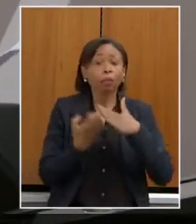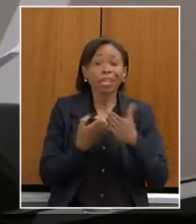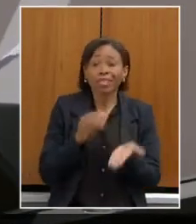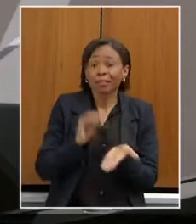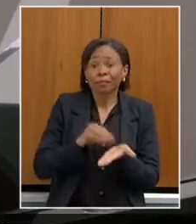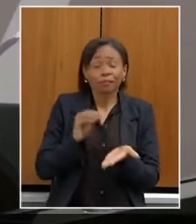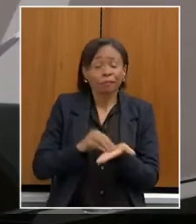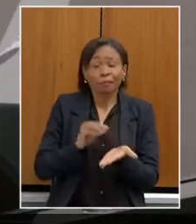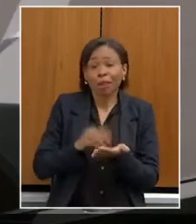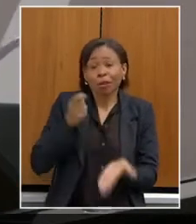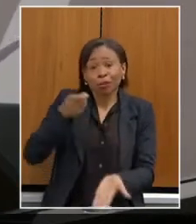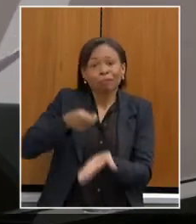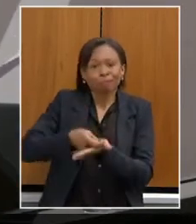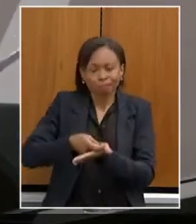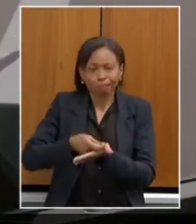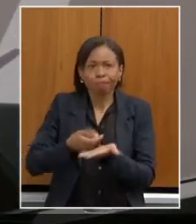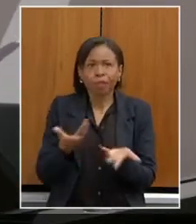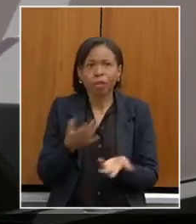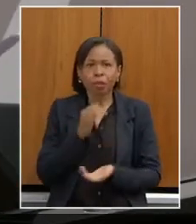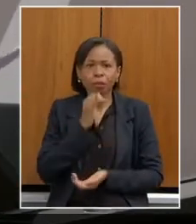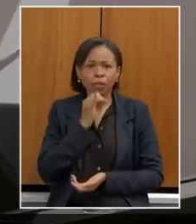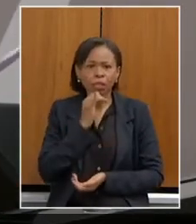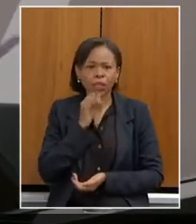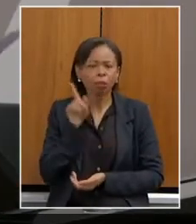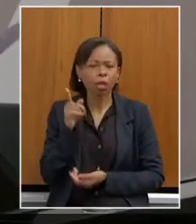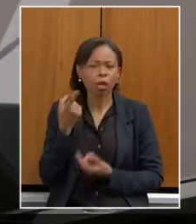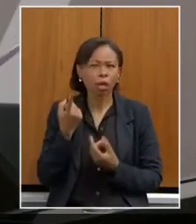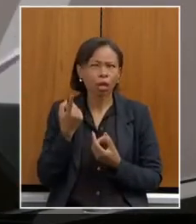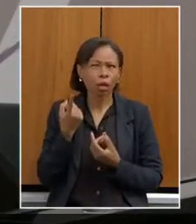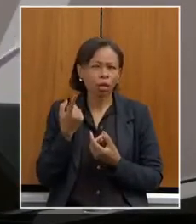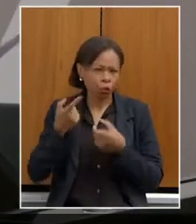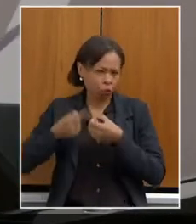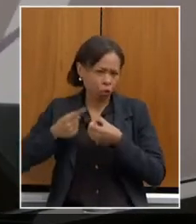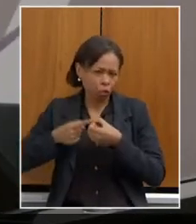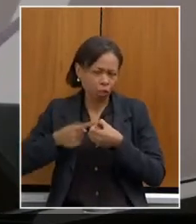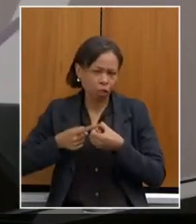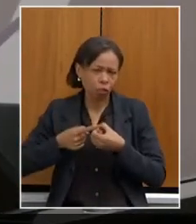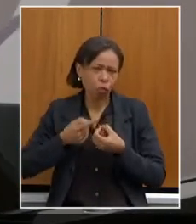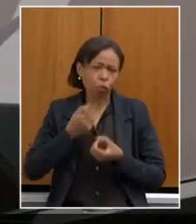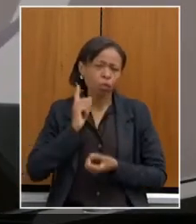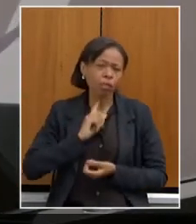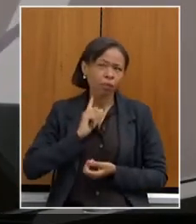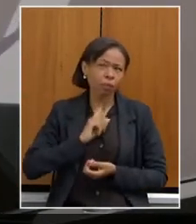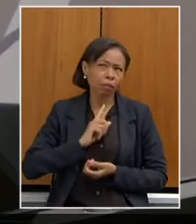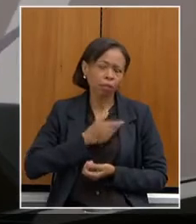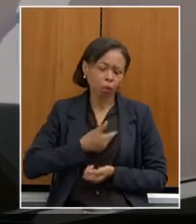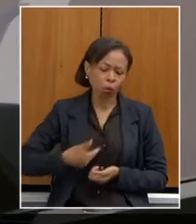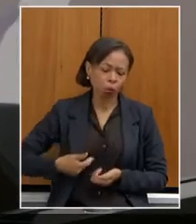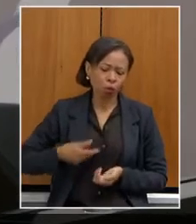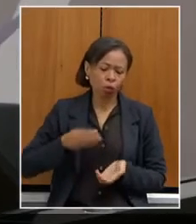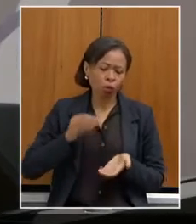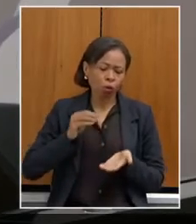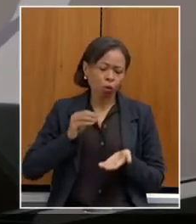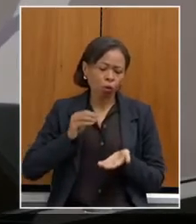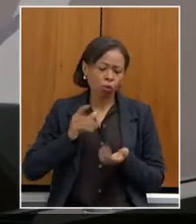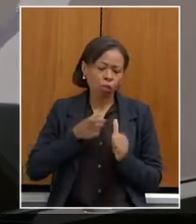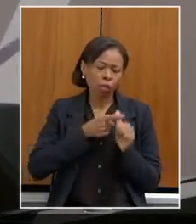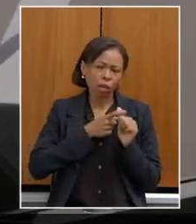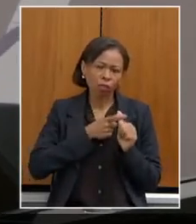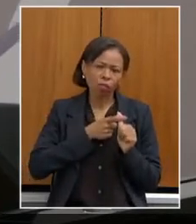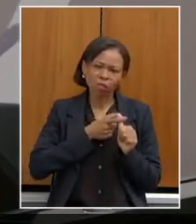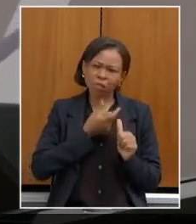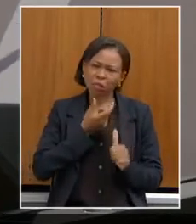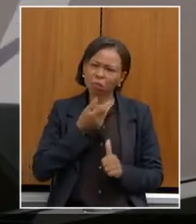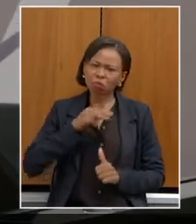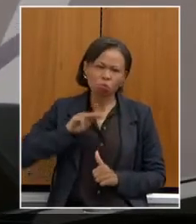imediatamente por exemplo no Dilso Godinho o estado deve um milhão de reais há seis anos atrás de um pronto